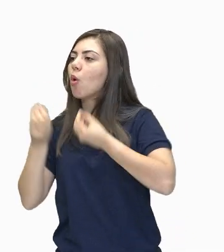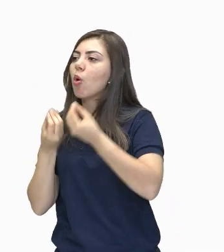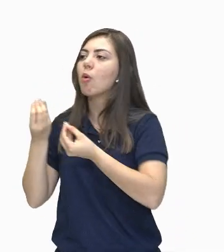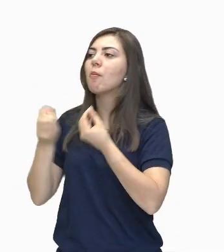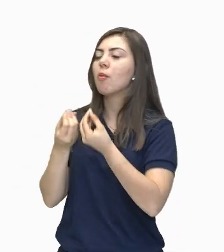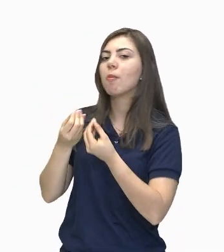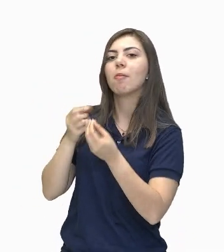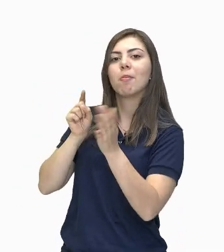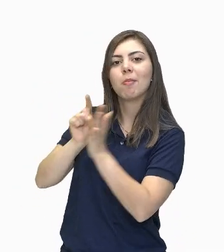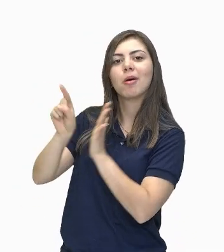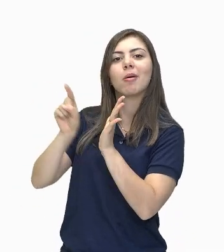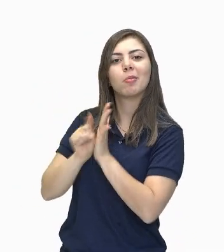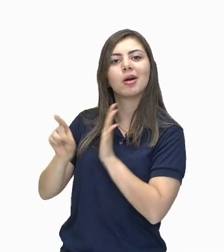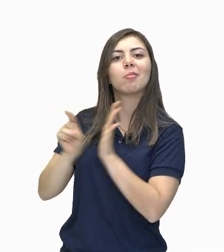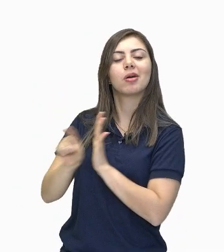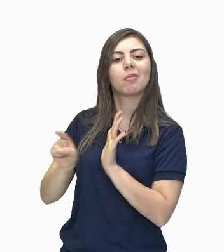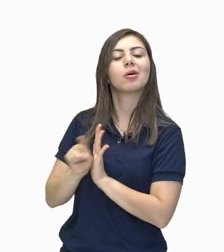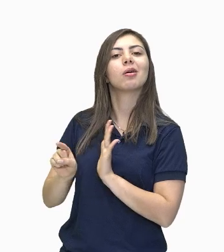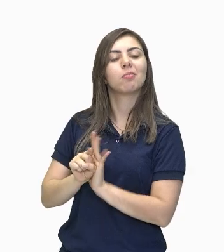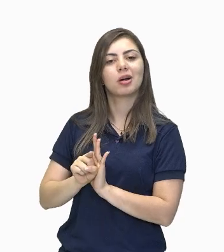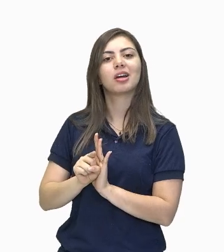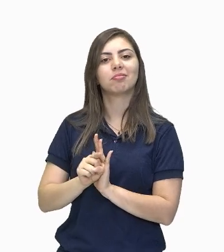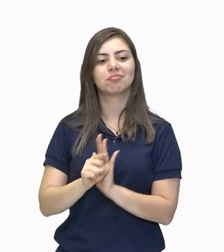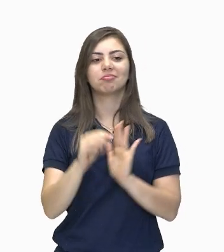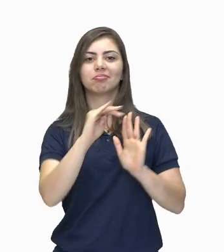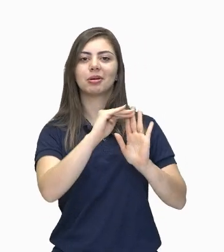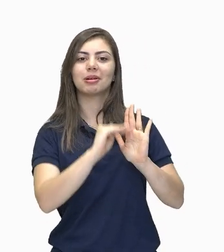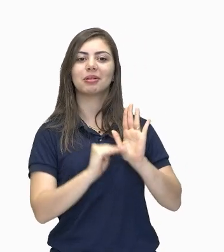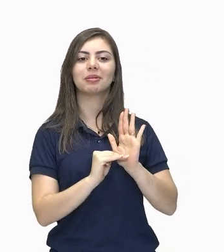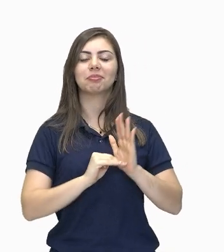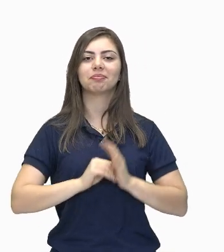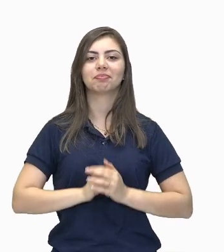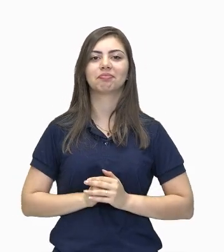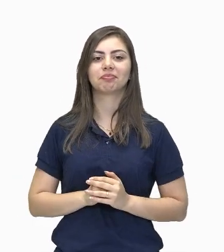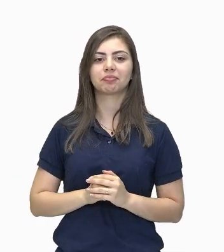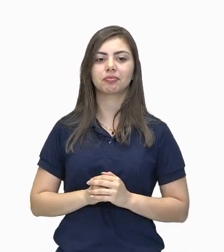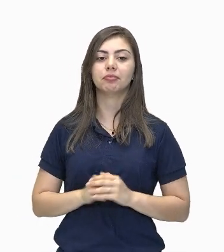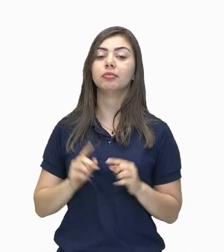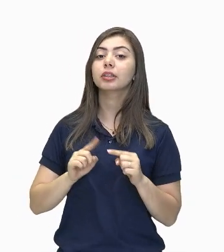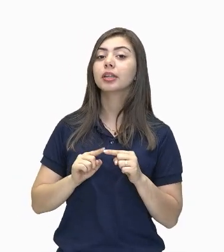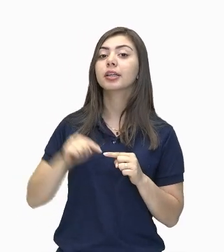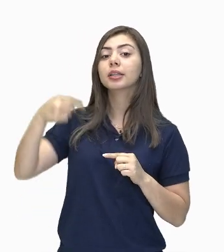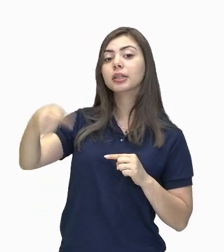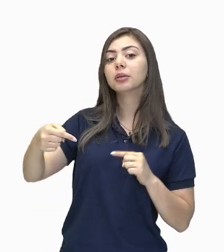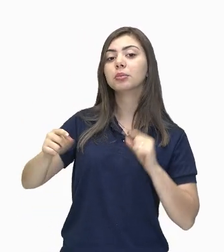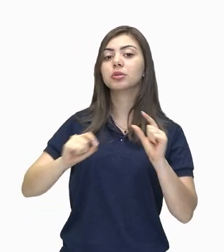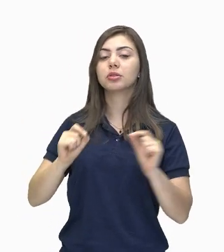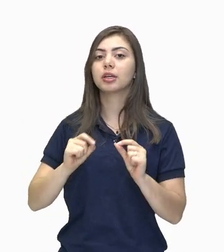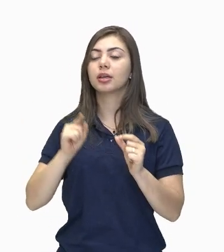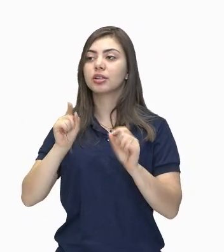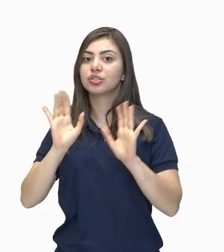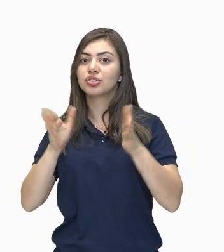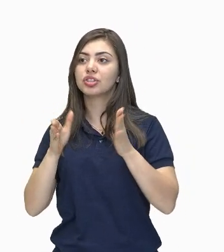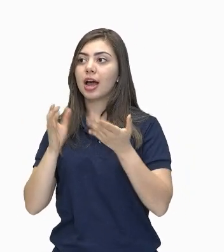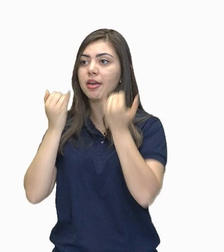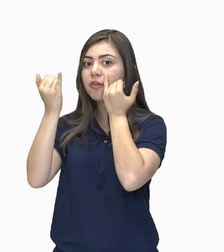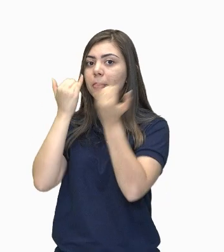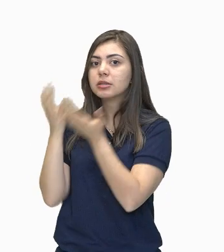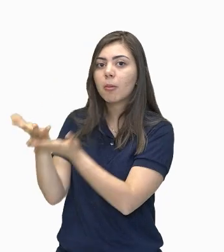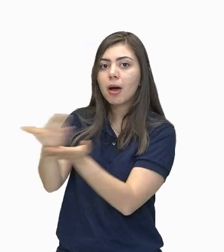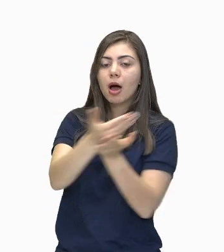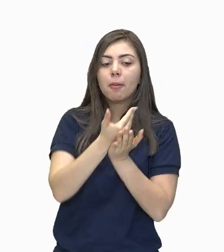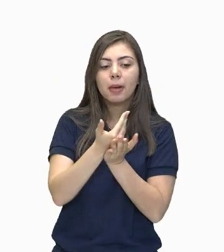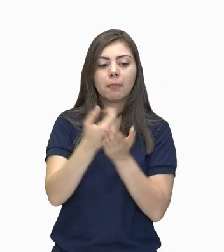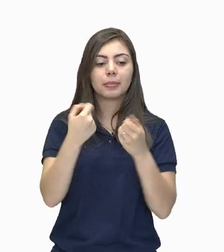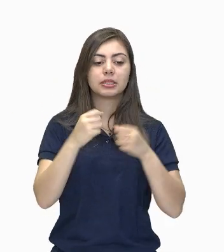gostaria, né? Várias perguntas num questionário. Depois disso, organizar os dados, né? Colocar ali